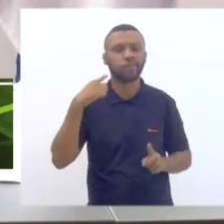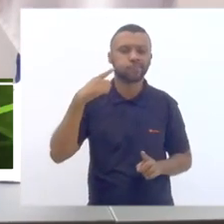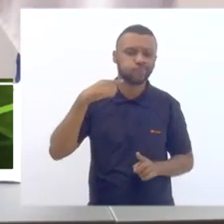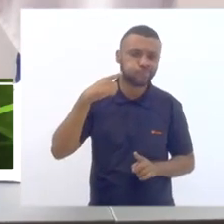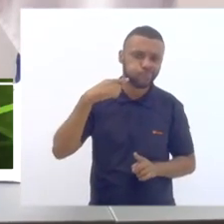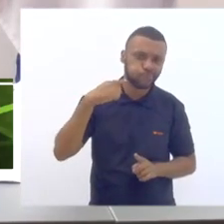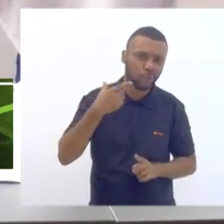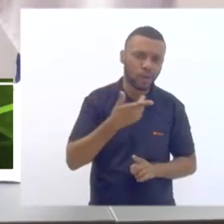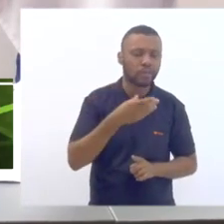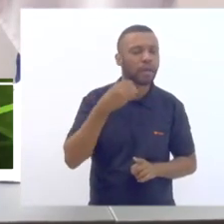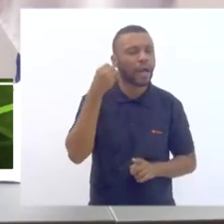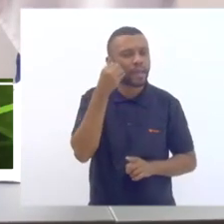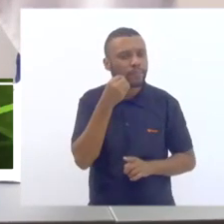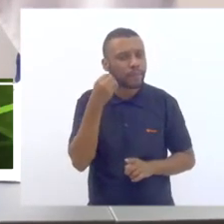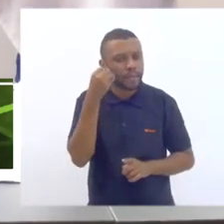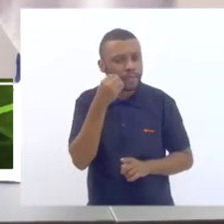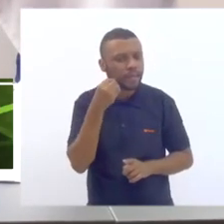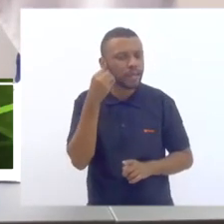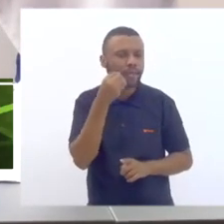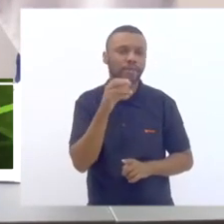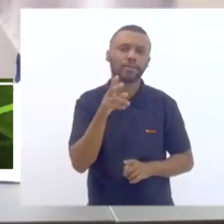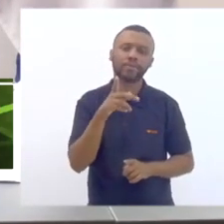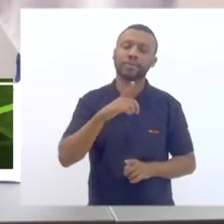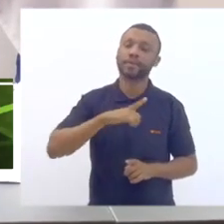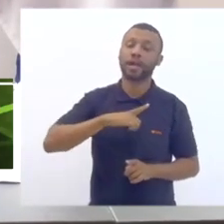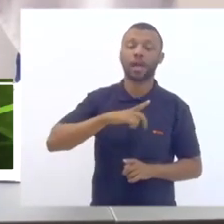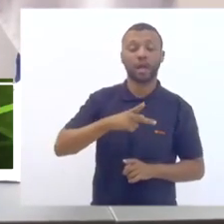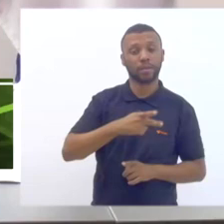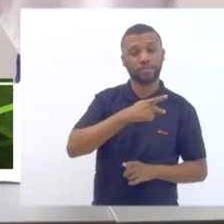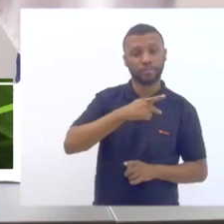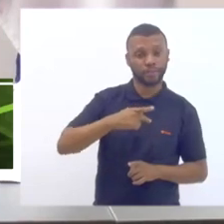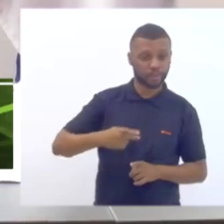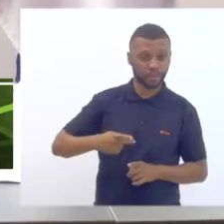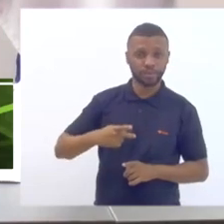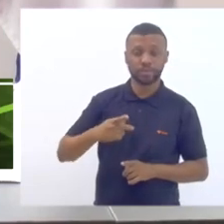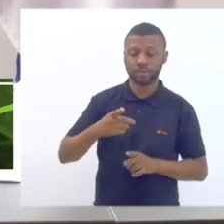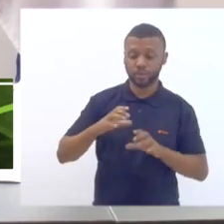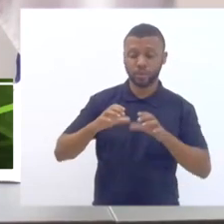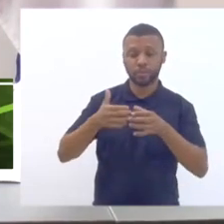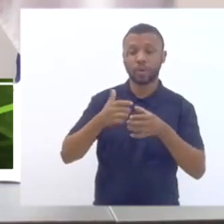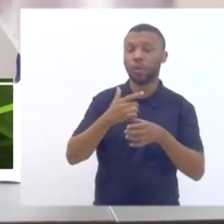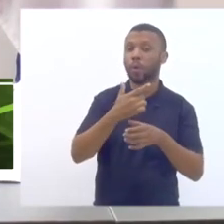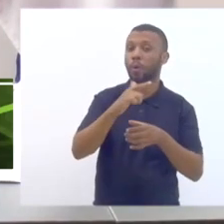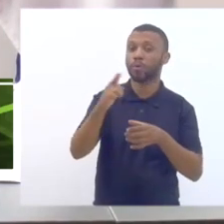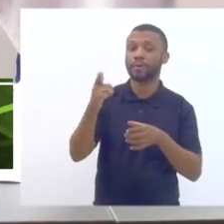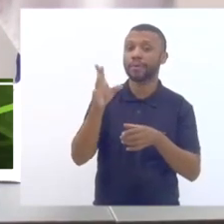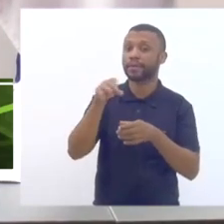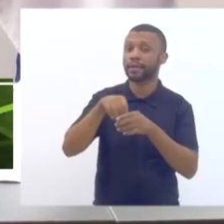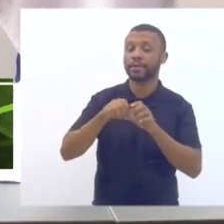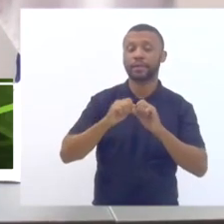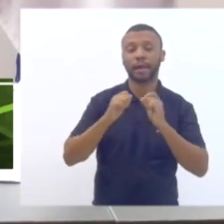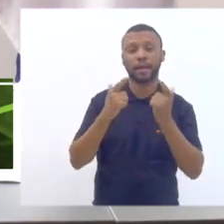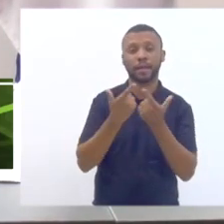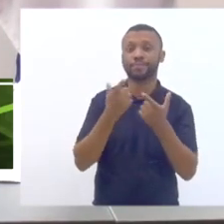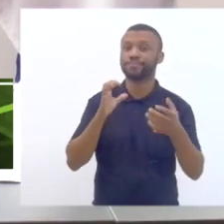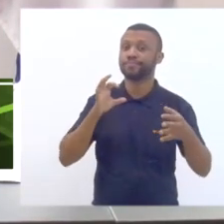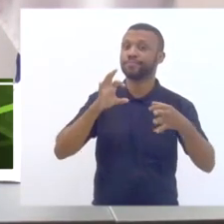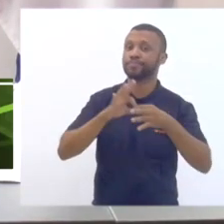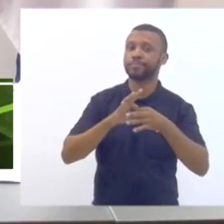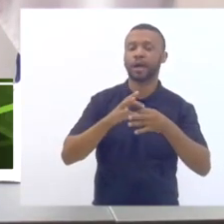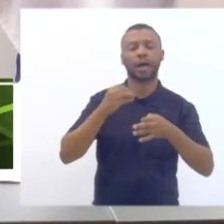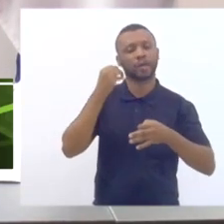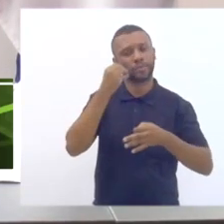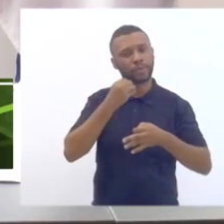já tem experiência de presidir outras comissões na casa, associada à experiência no próprio Poder